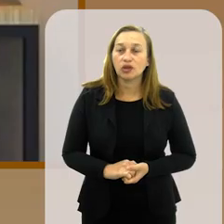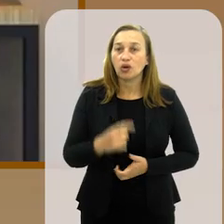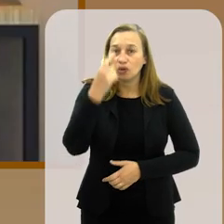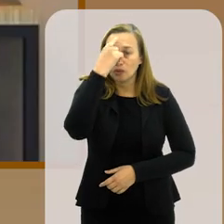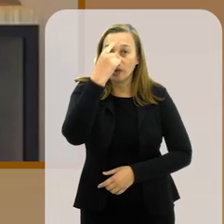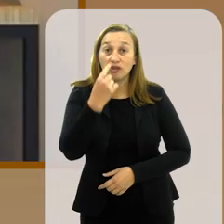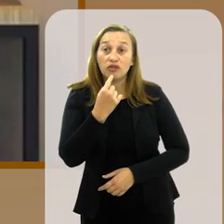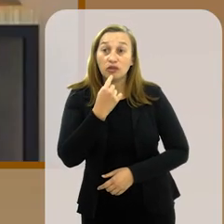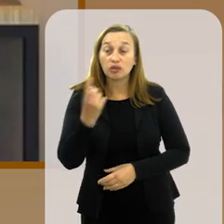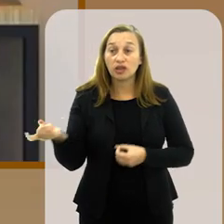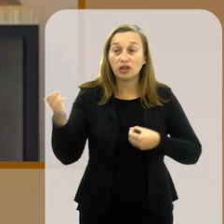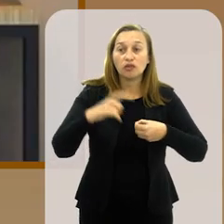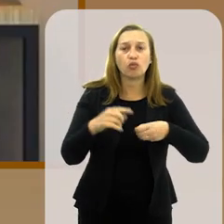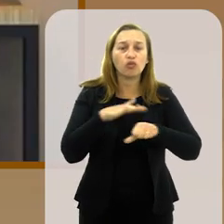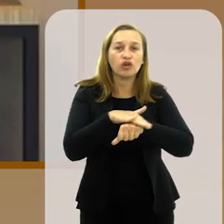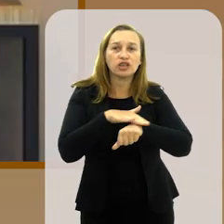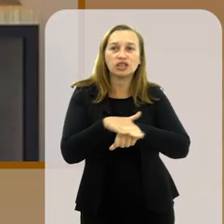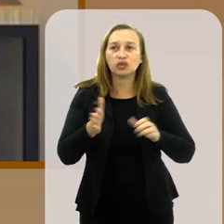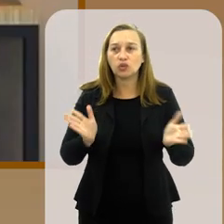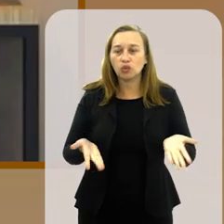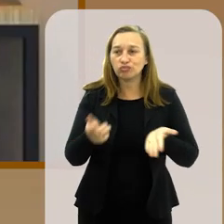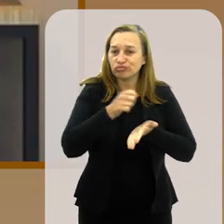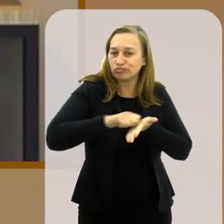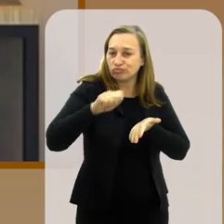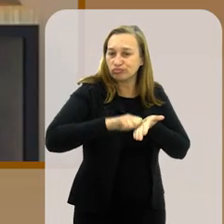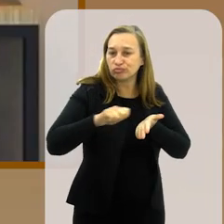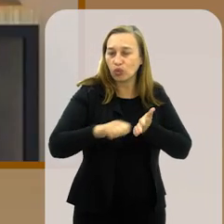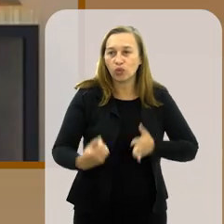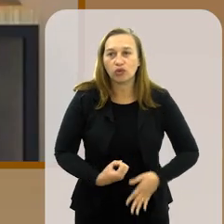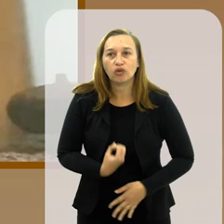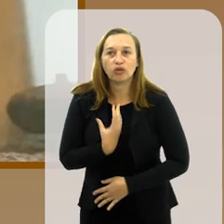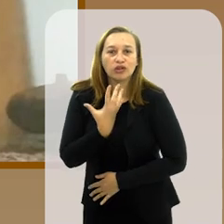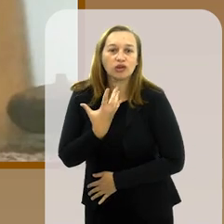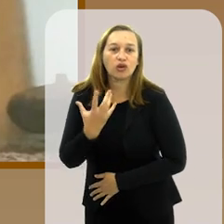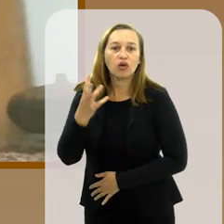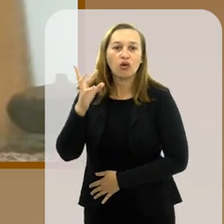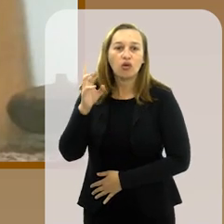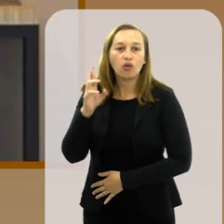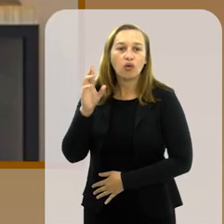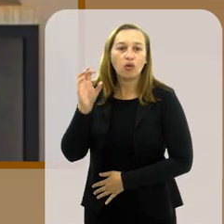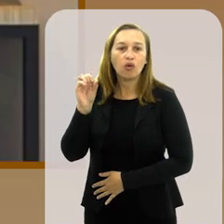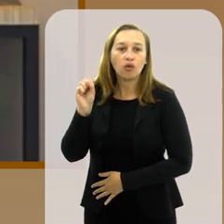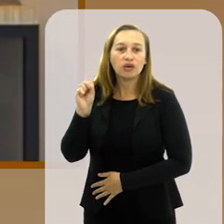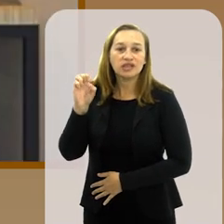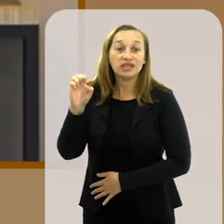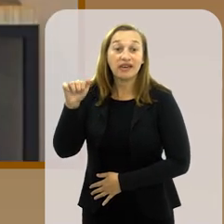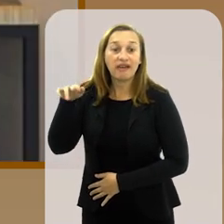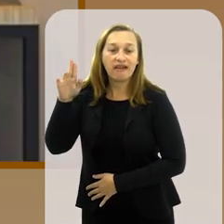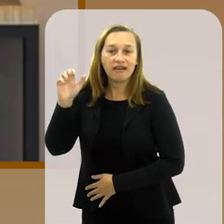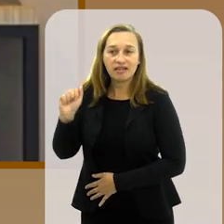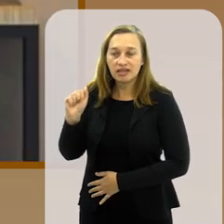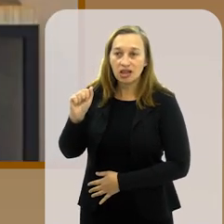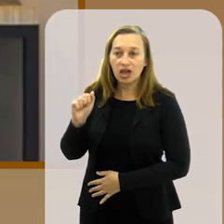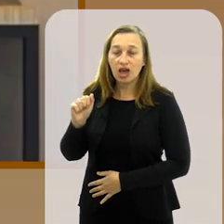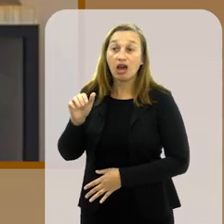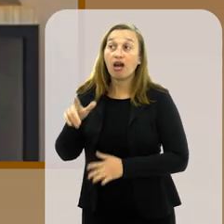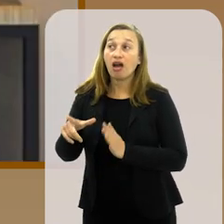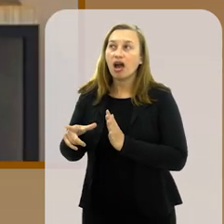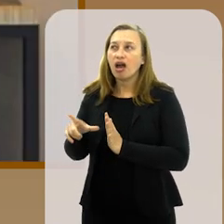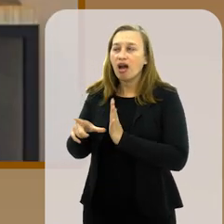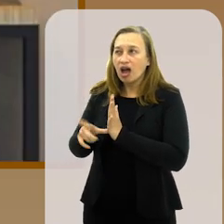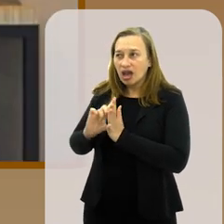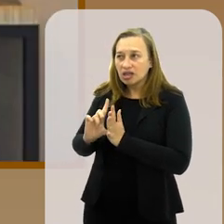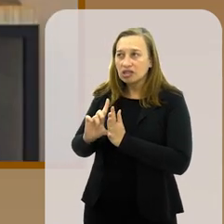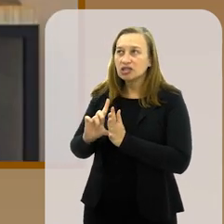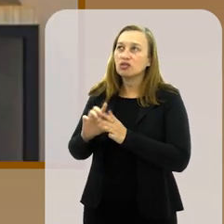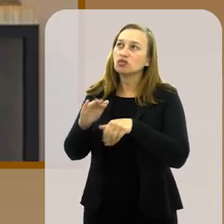O Perfil está de volta conversando hoje com a escritora e poetisa Rosiana Murray. Rosiana, no bloco